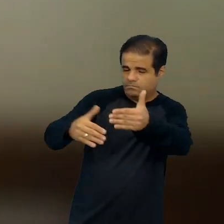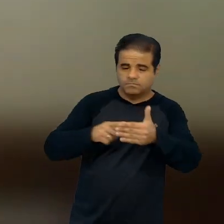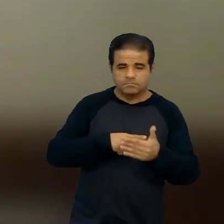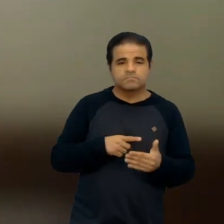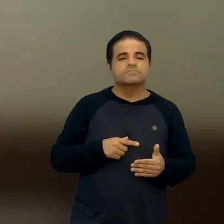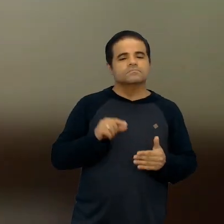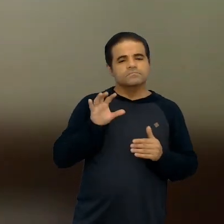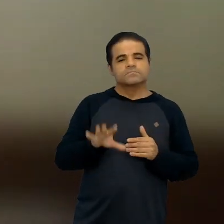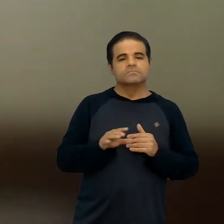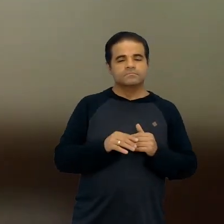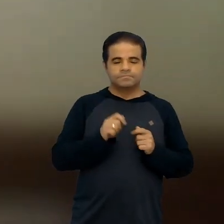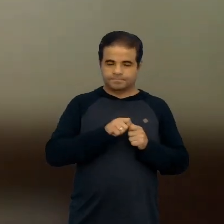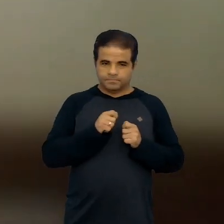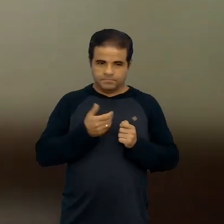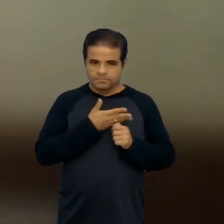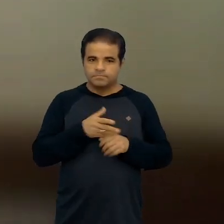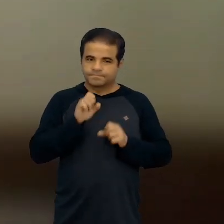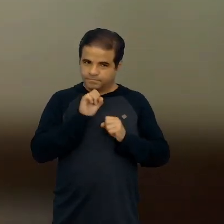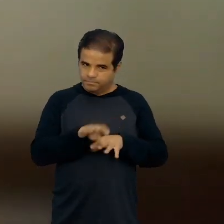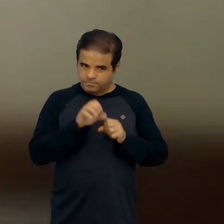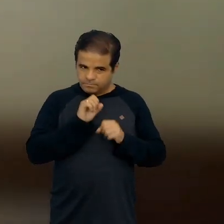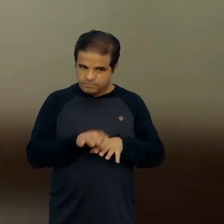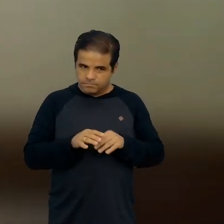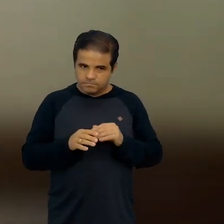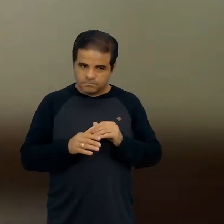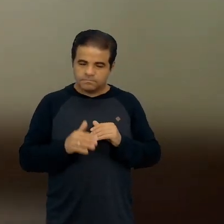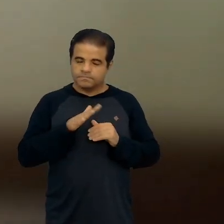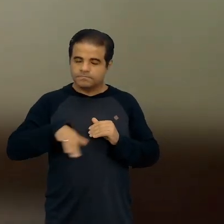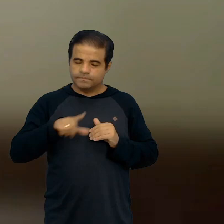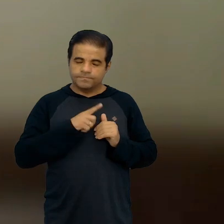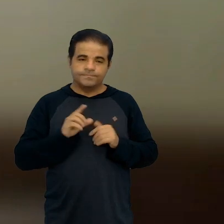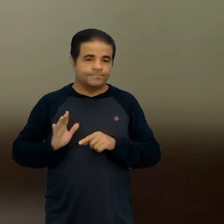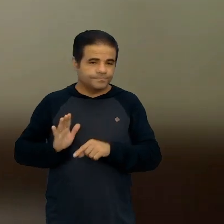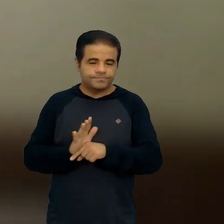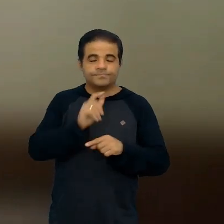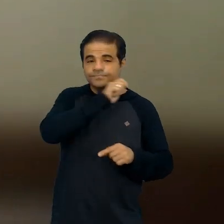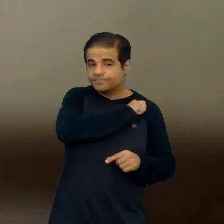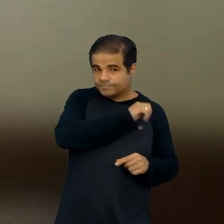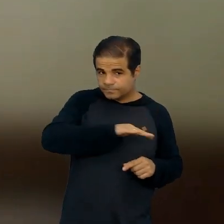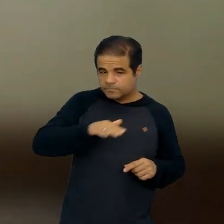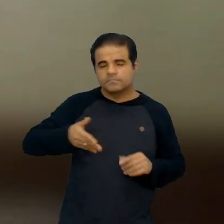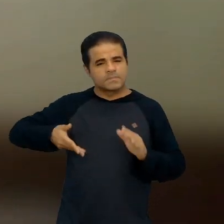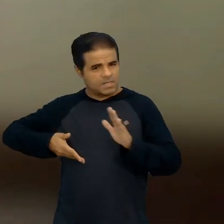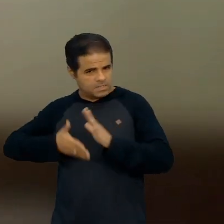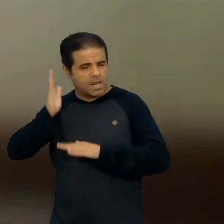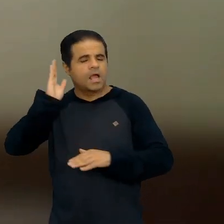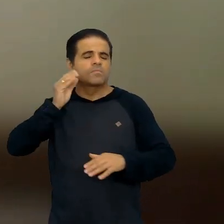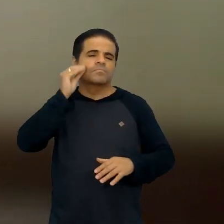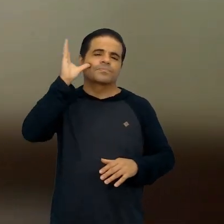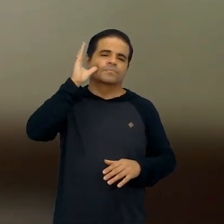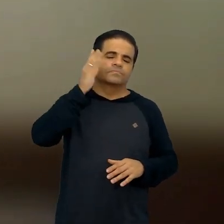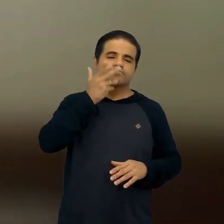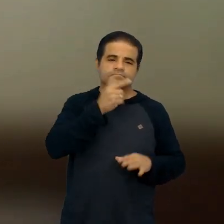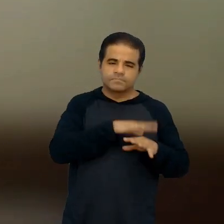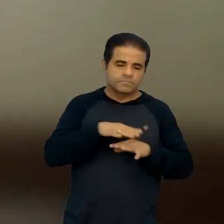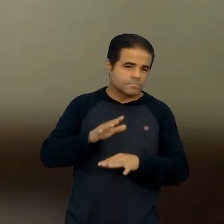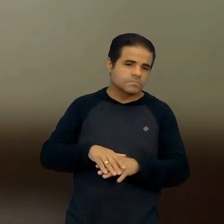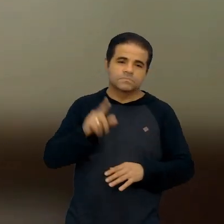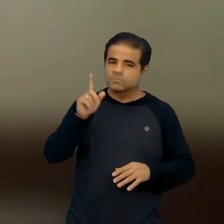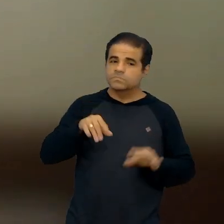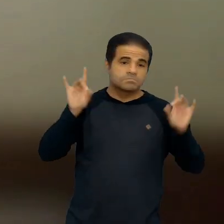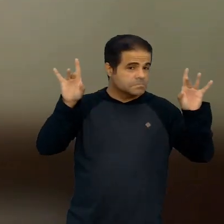Porque aí a gente está fazendo a educação. Nós estamos fazendo com que esse aluno saia, talvez, desse conhecimento matemático que não